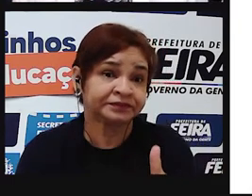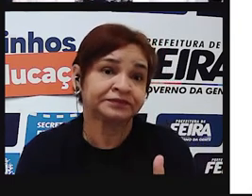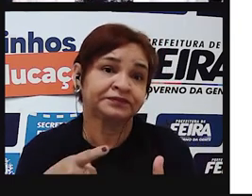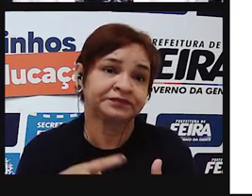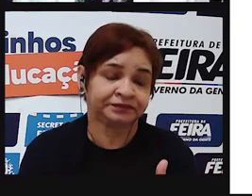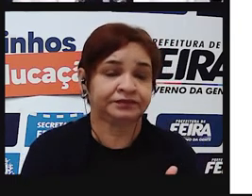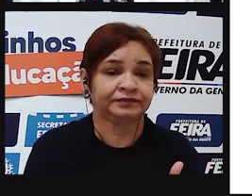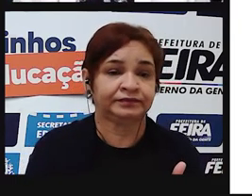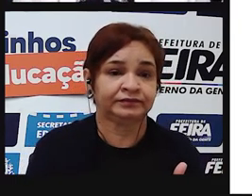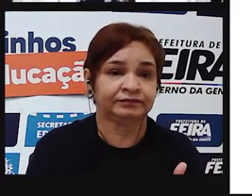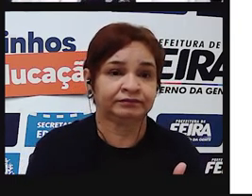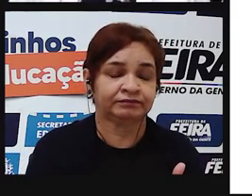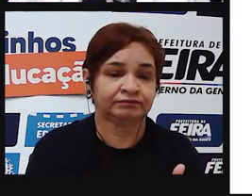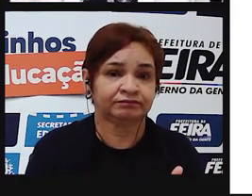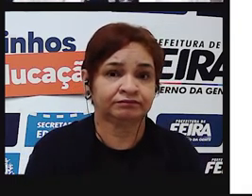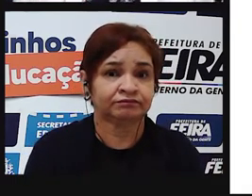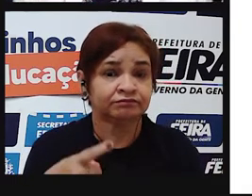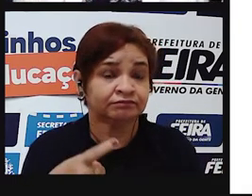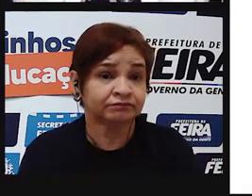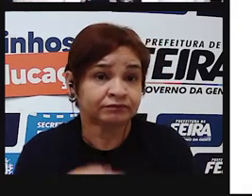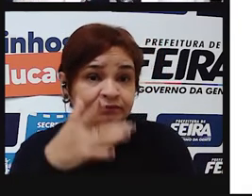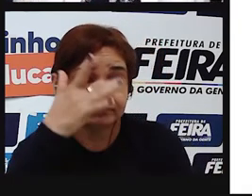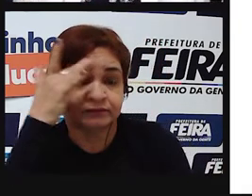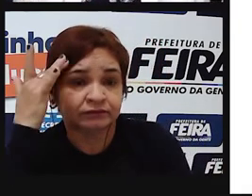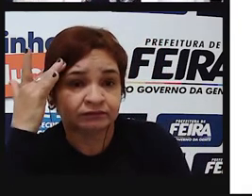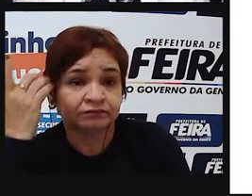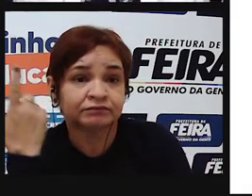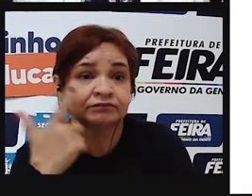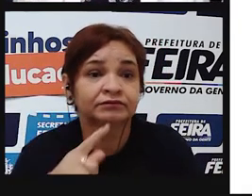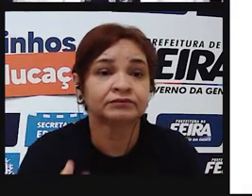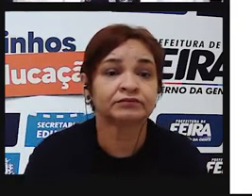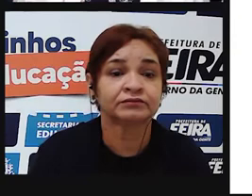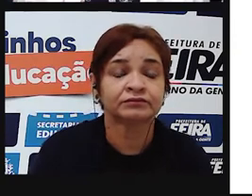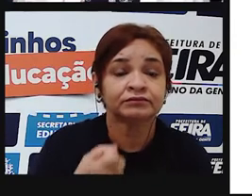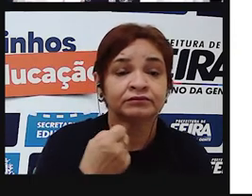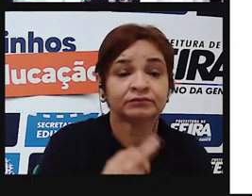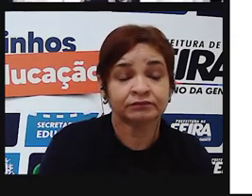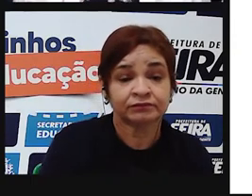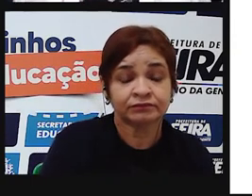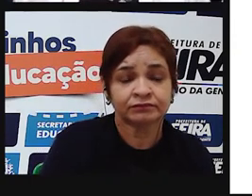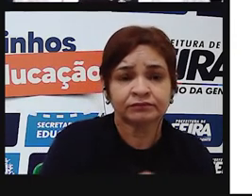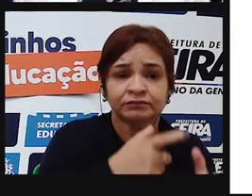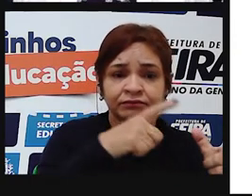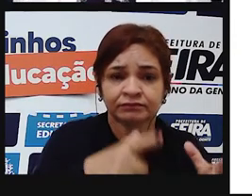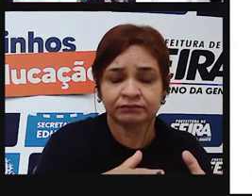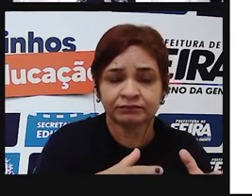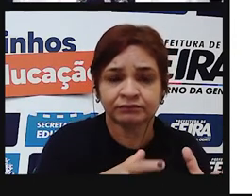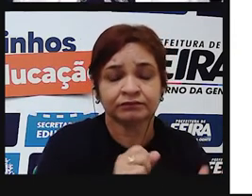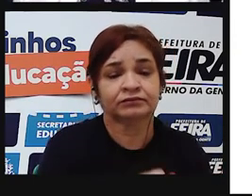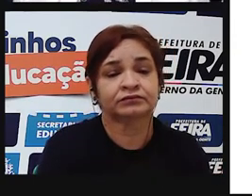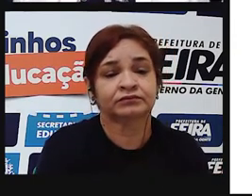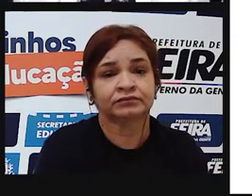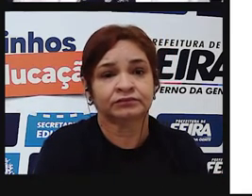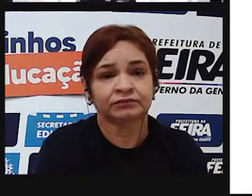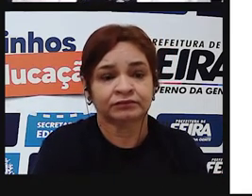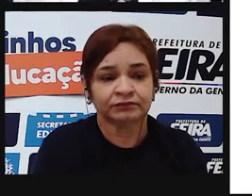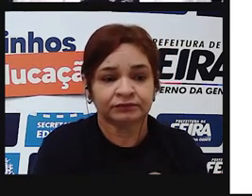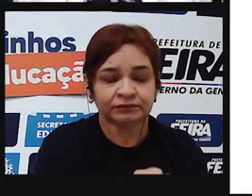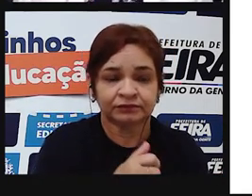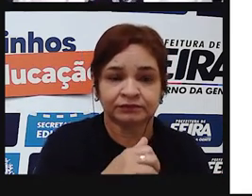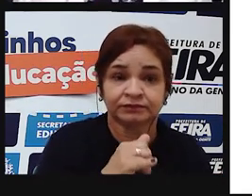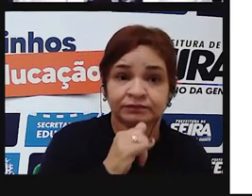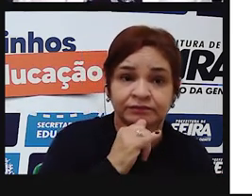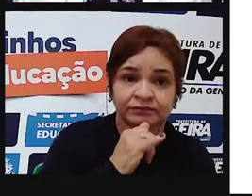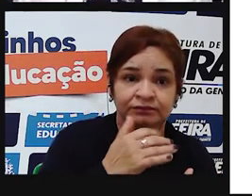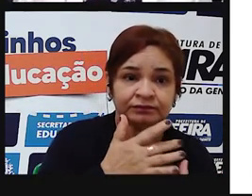de habitação. Por quê? Nos locais onde essas reformas foram acontecendo, o aluguel ficou caro. E